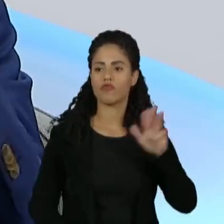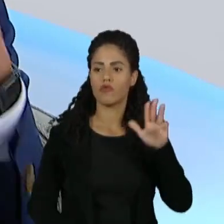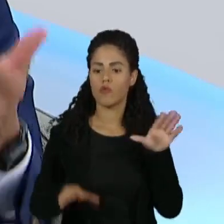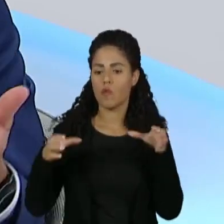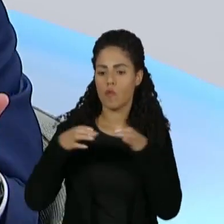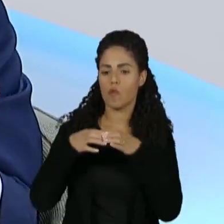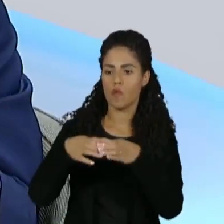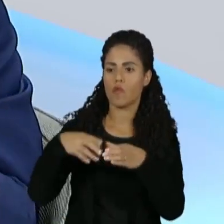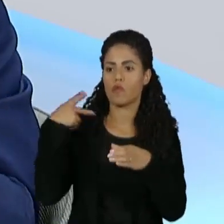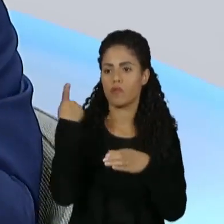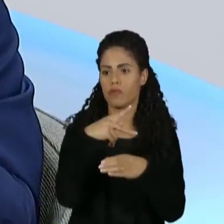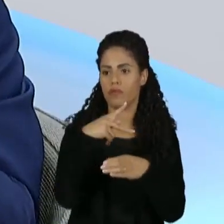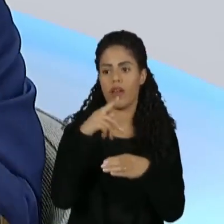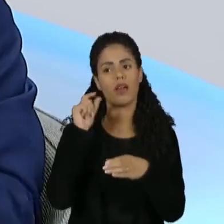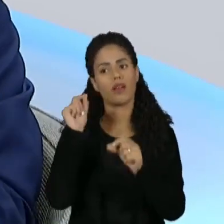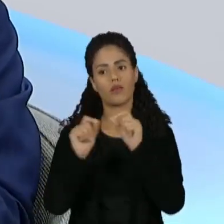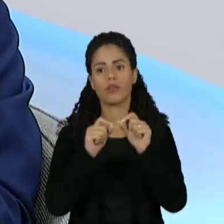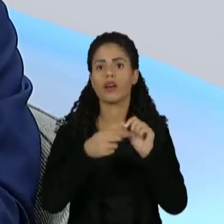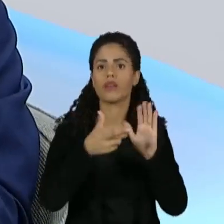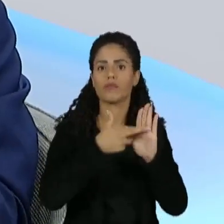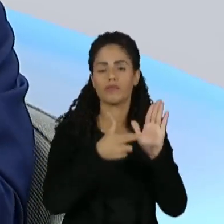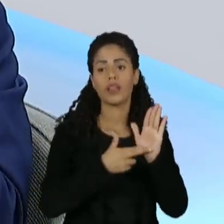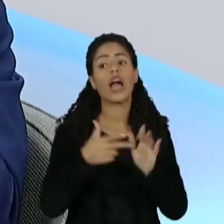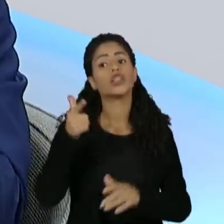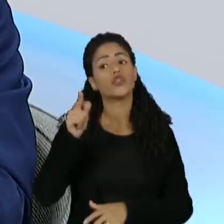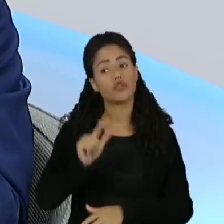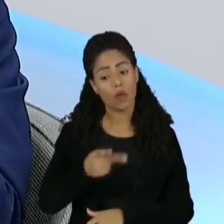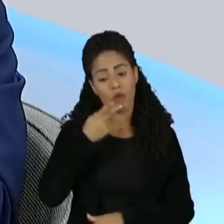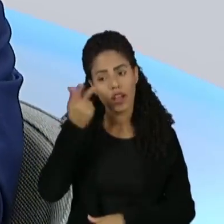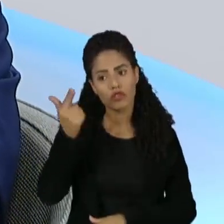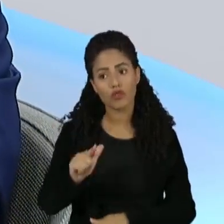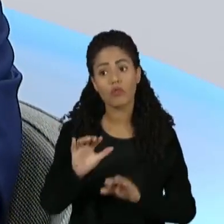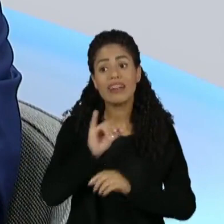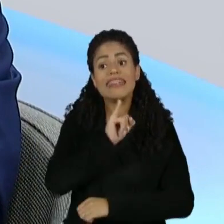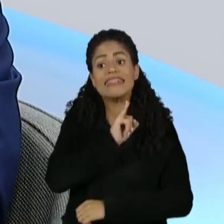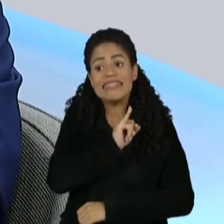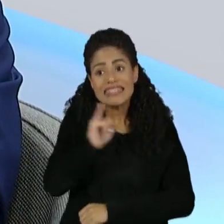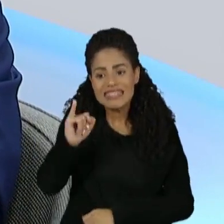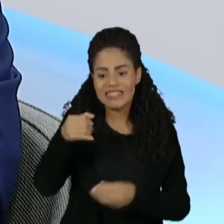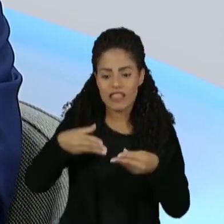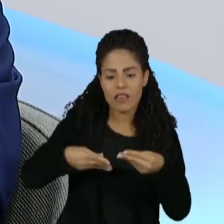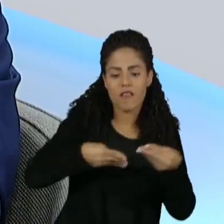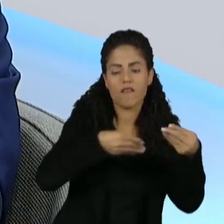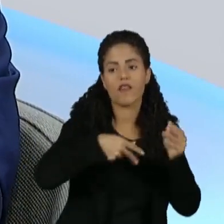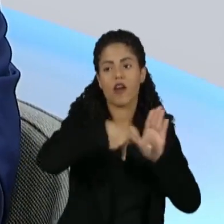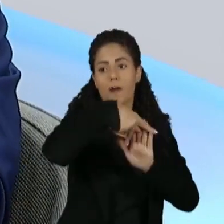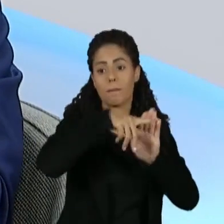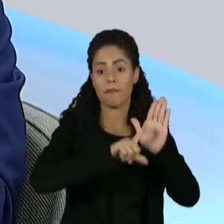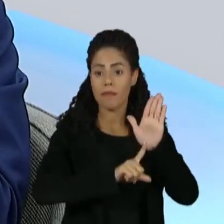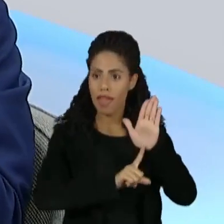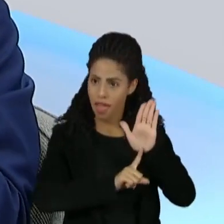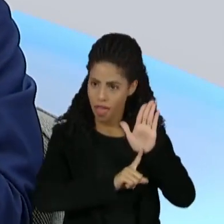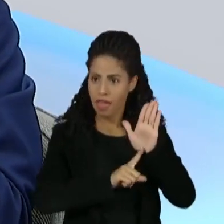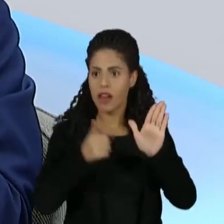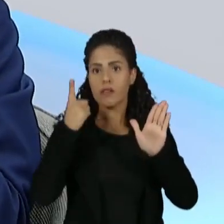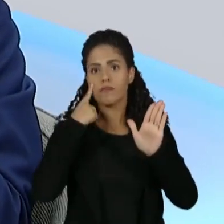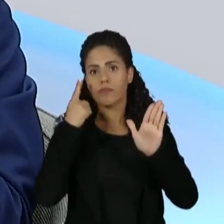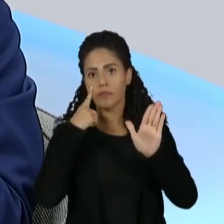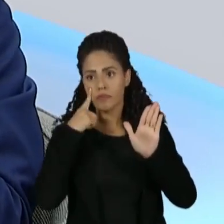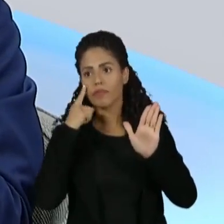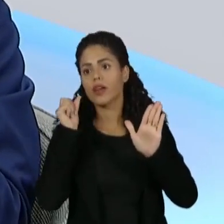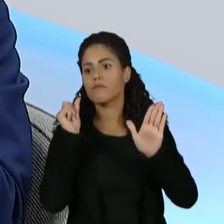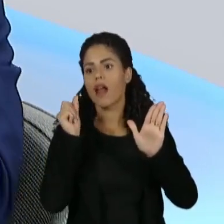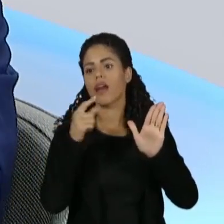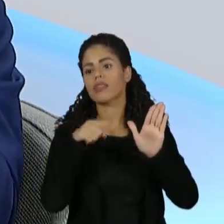equipe enviar ao congresso repito Acho até que não farão mas se enviarem uma um projeto de lei para revogar a autonomia do banco